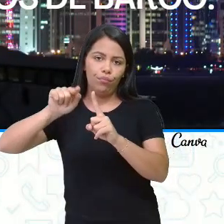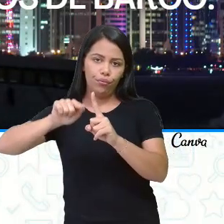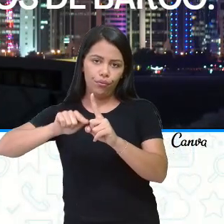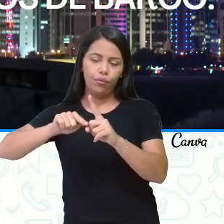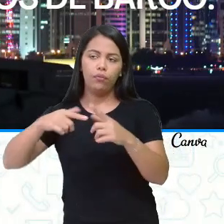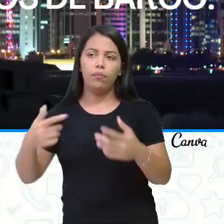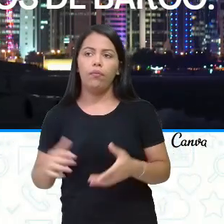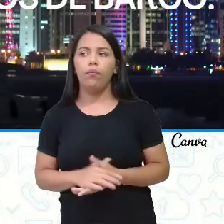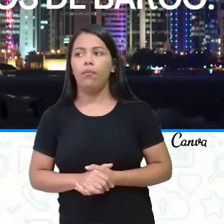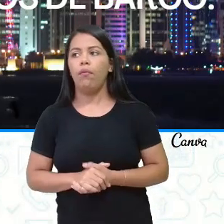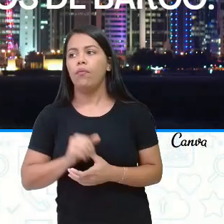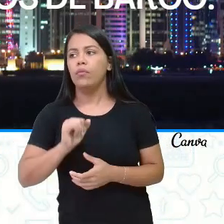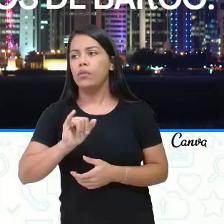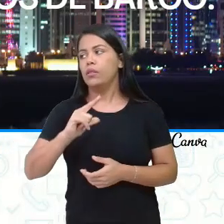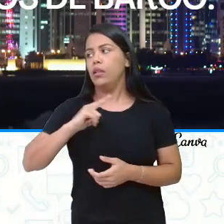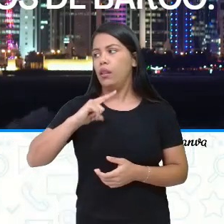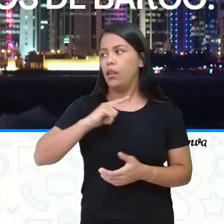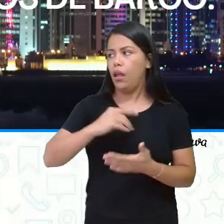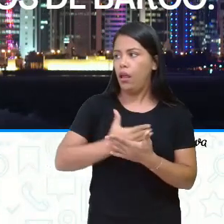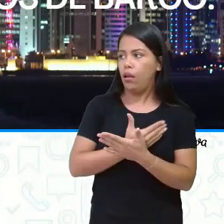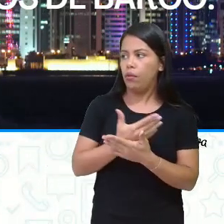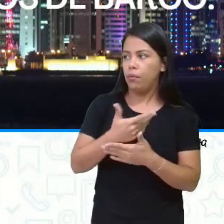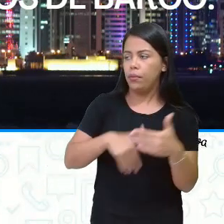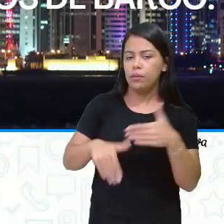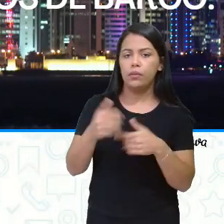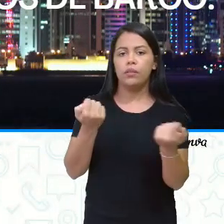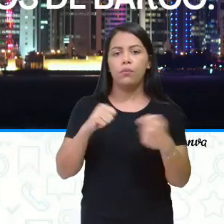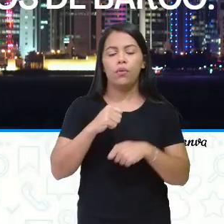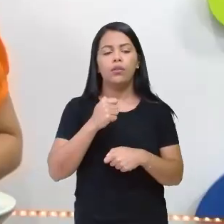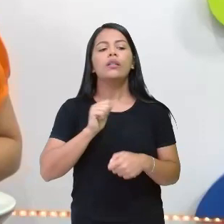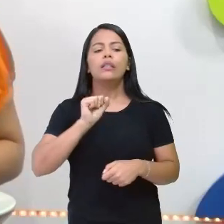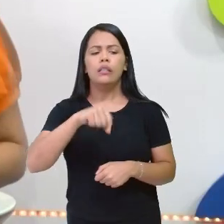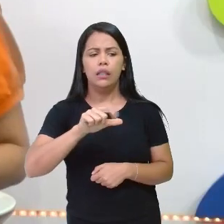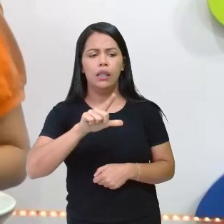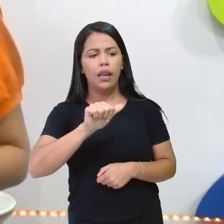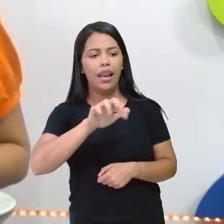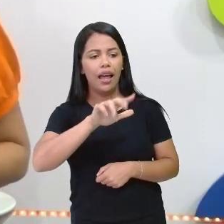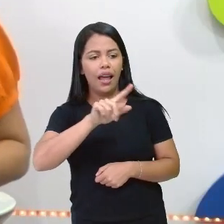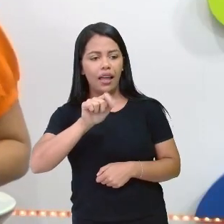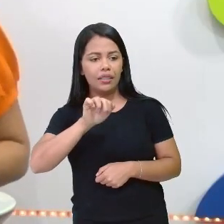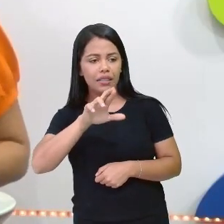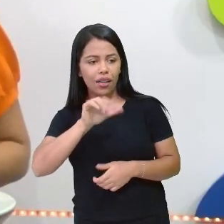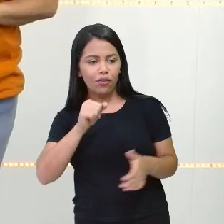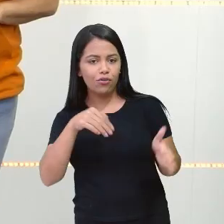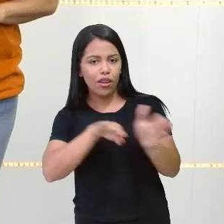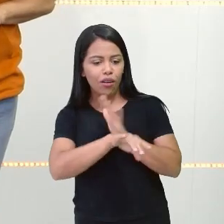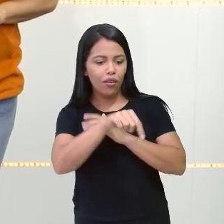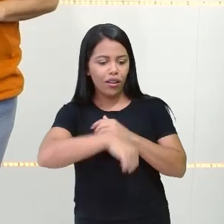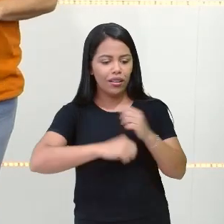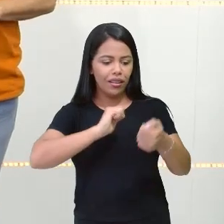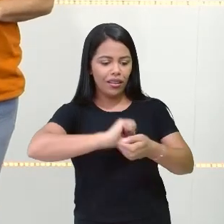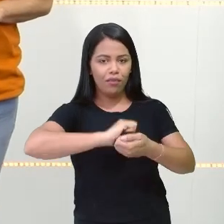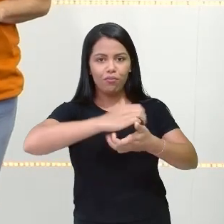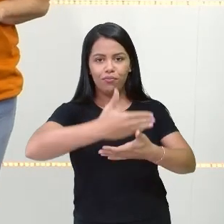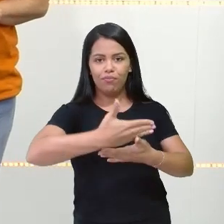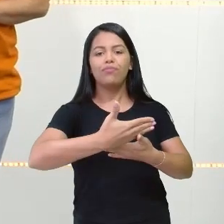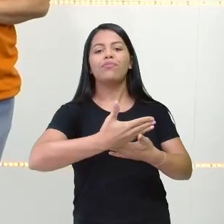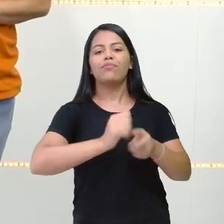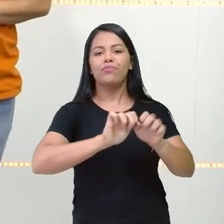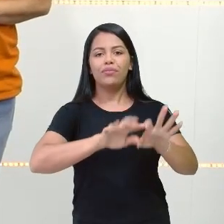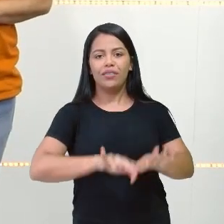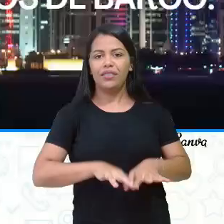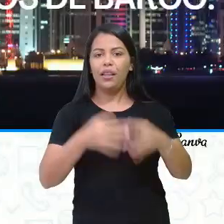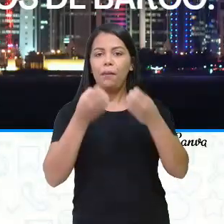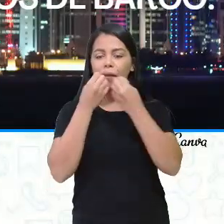Se tiver alguma participação, pode falar, viu? Sim, Lázaro acabou de chegar por aqui, viu, professora Sandra? Lázaro, seja bem-vindo. Vamos participar aqui da